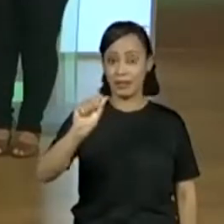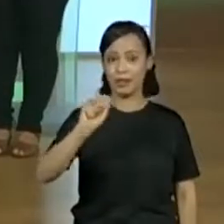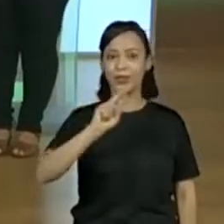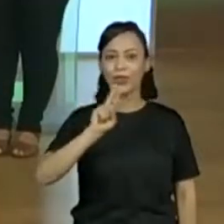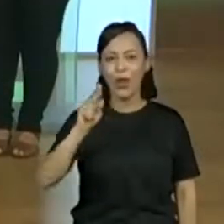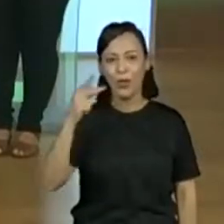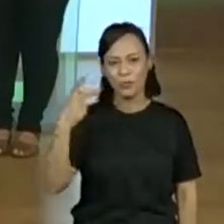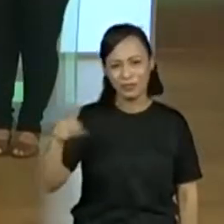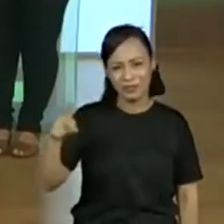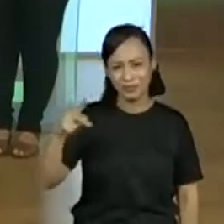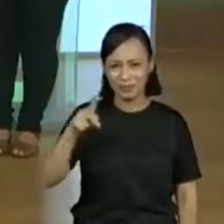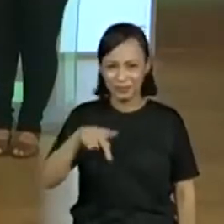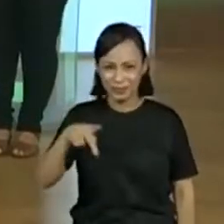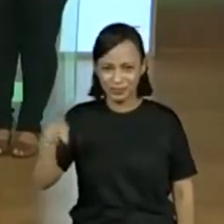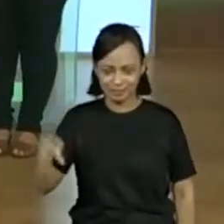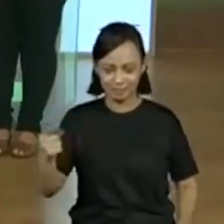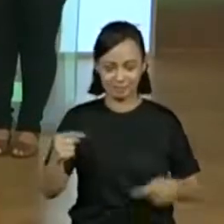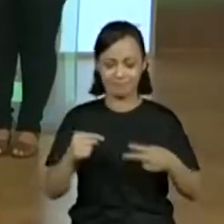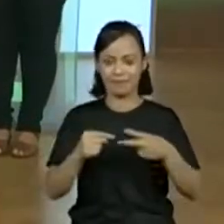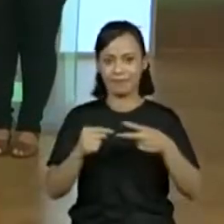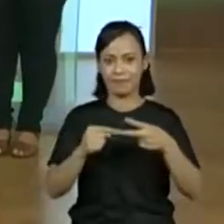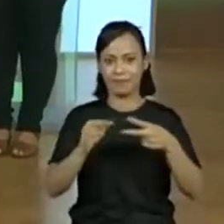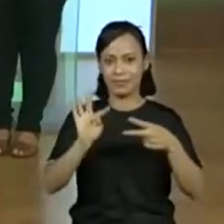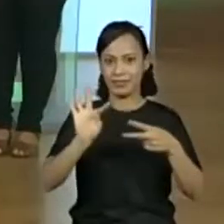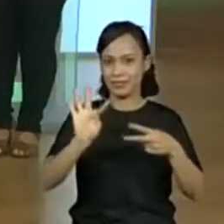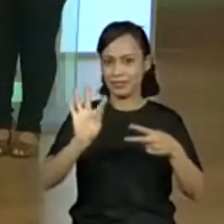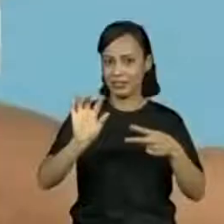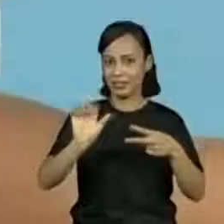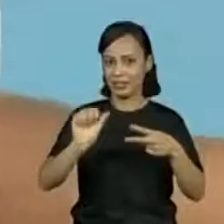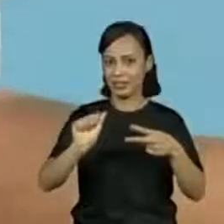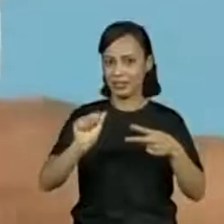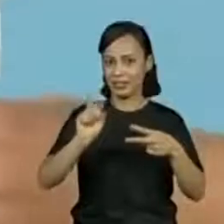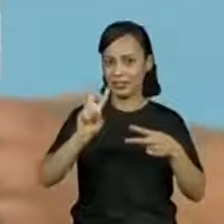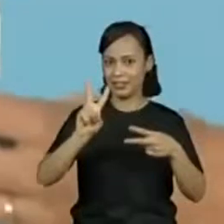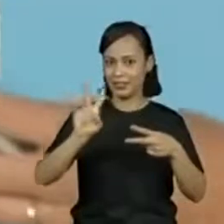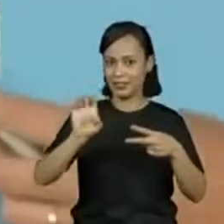do virar né então vamos lá ó